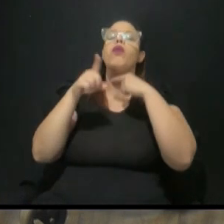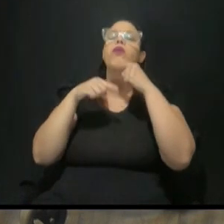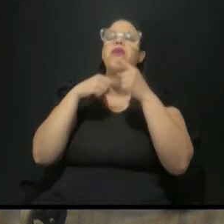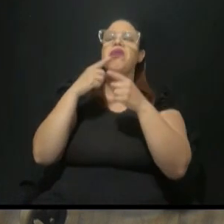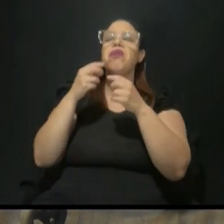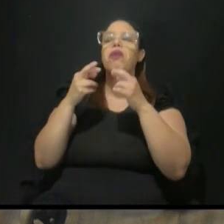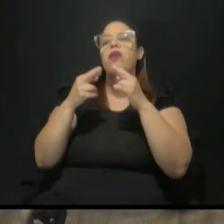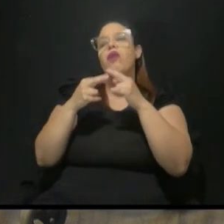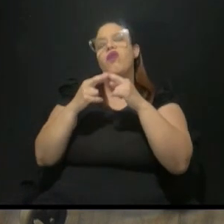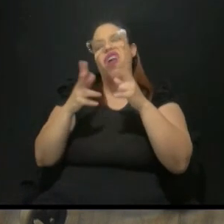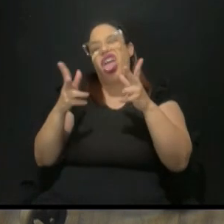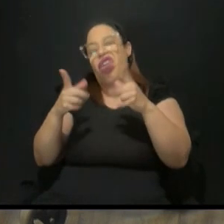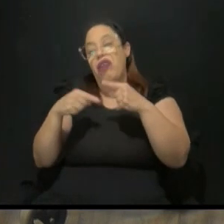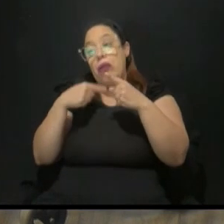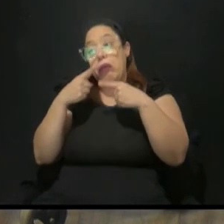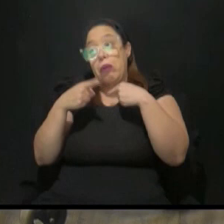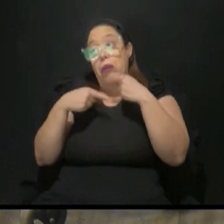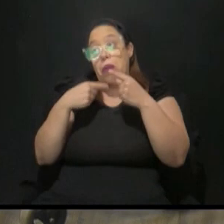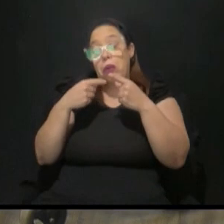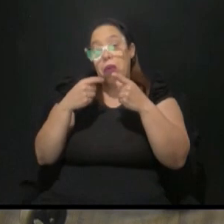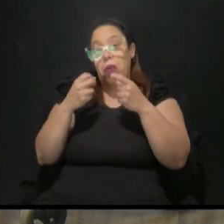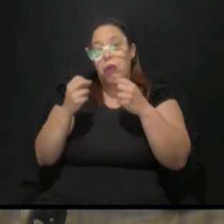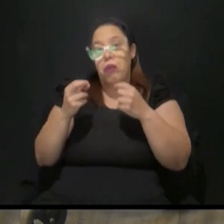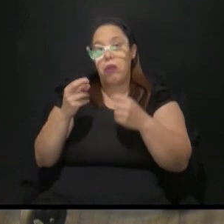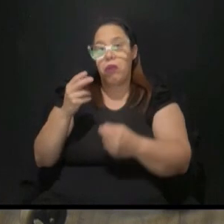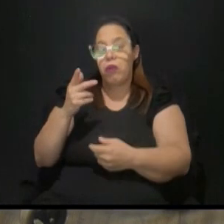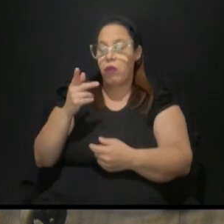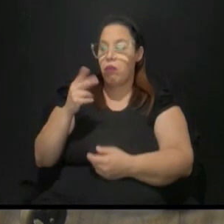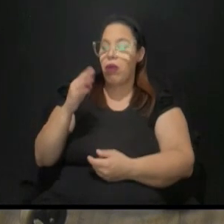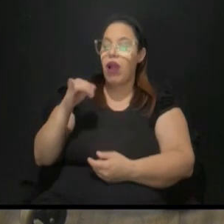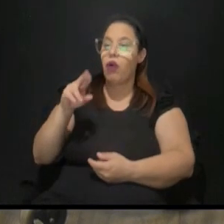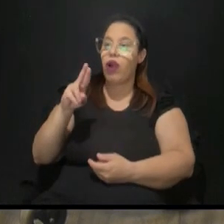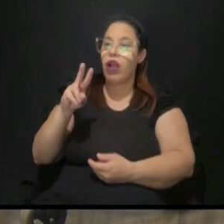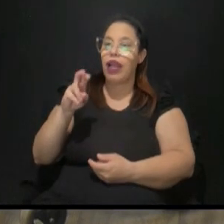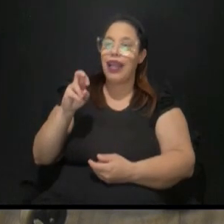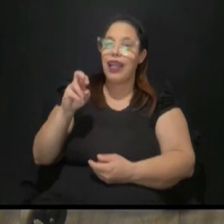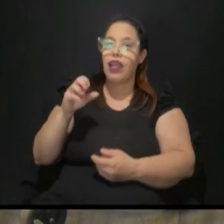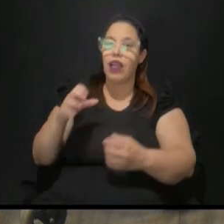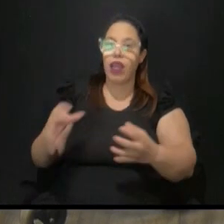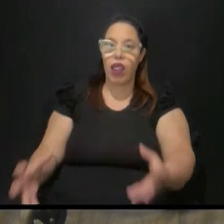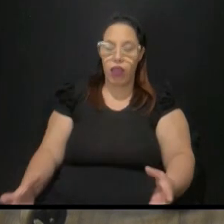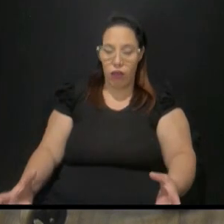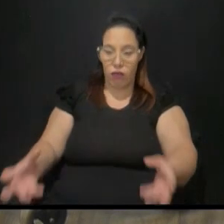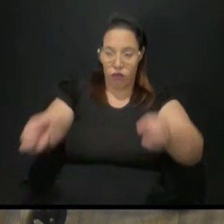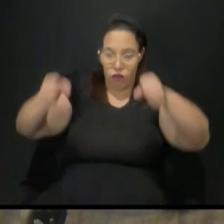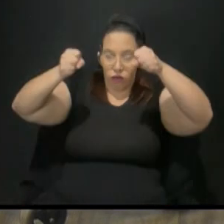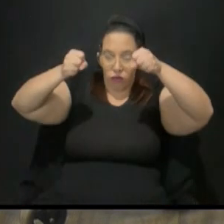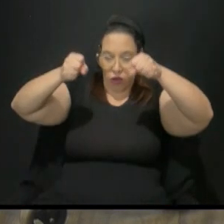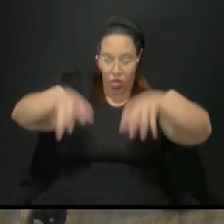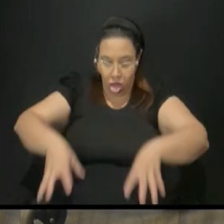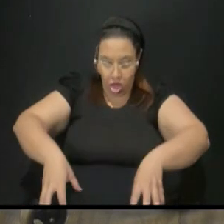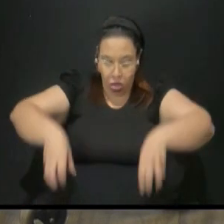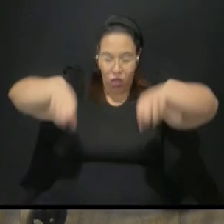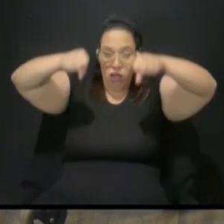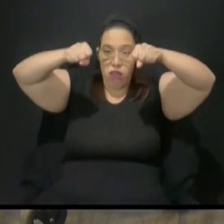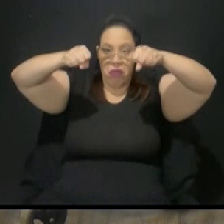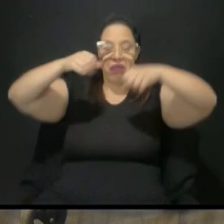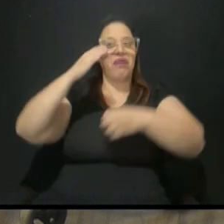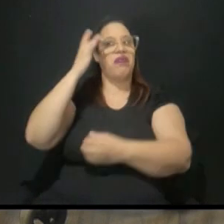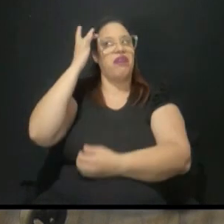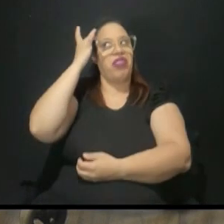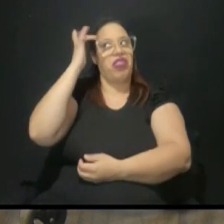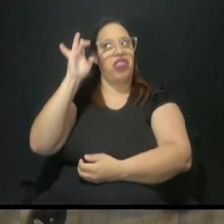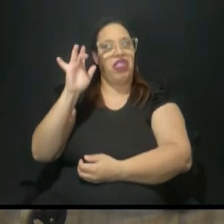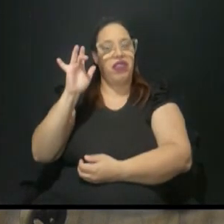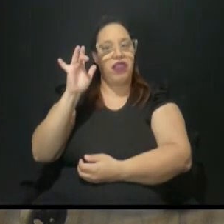várias. Powerlifting, o que é? Levantamento de peso. Levantamento de peso, porque eu não sabia o que era. E teve também correção. Eu